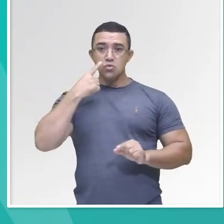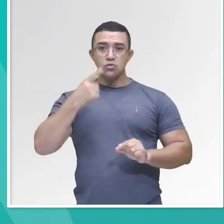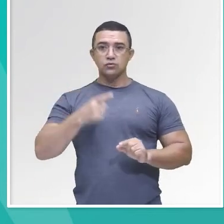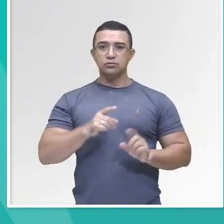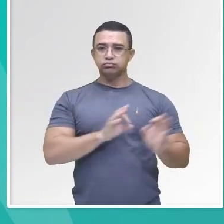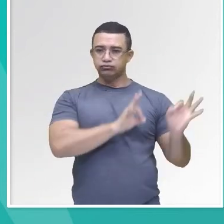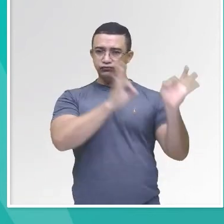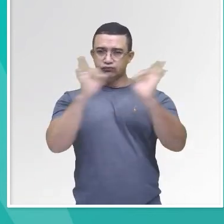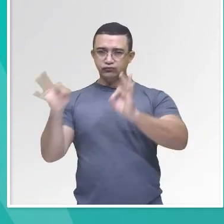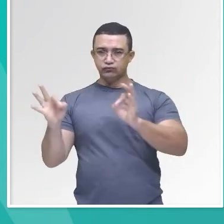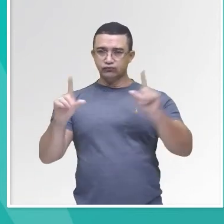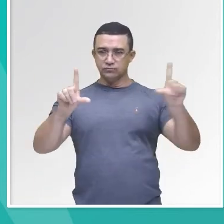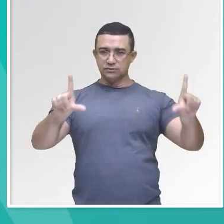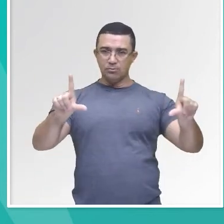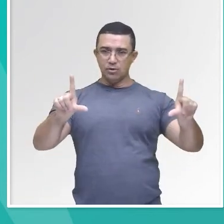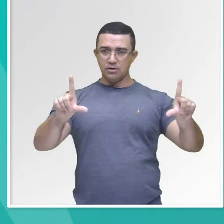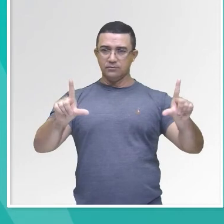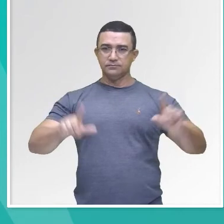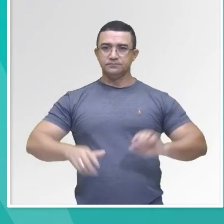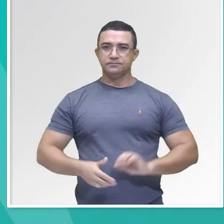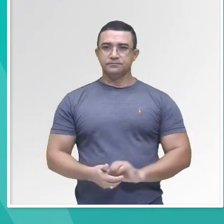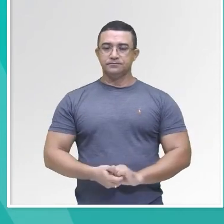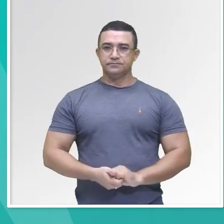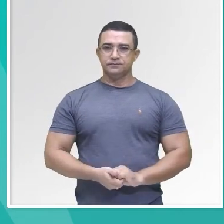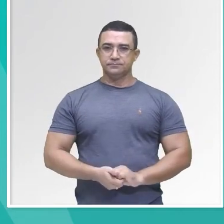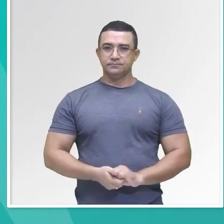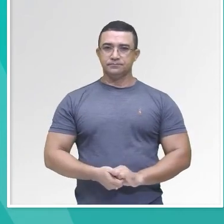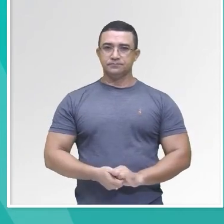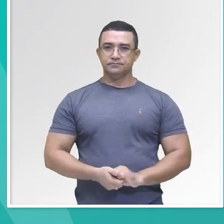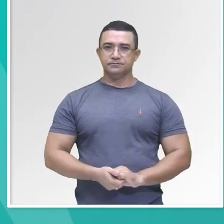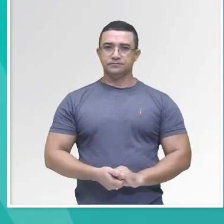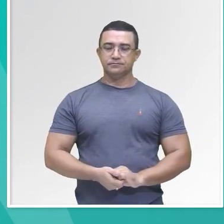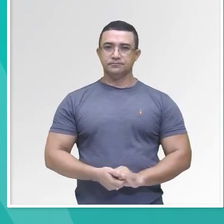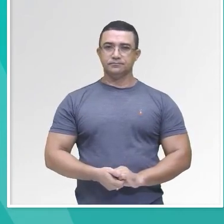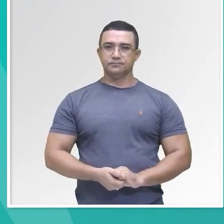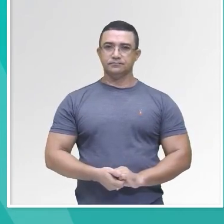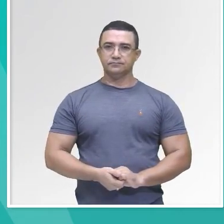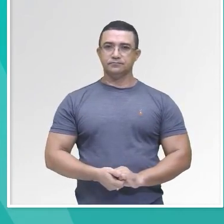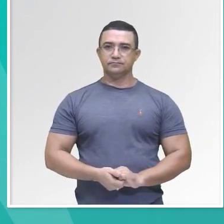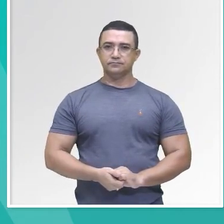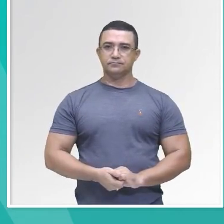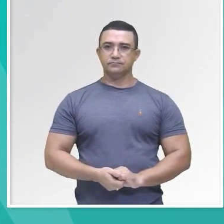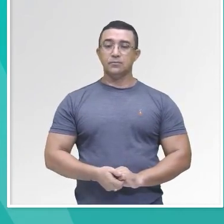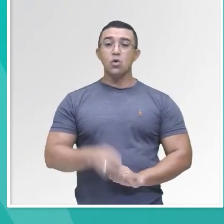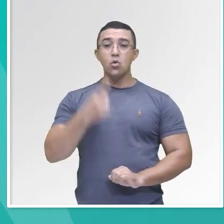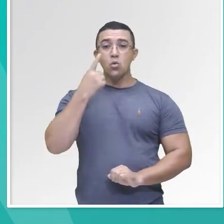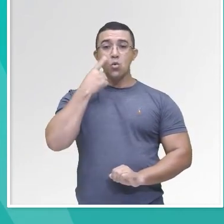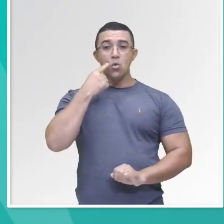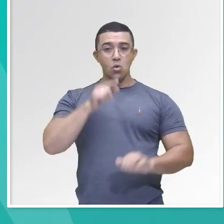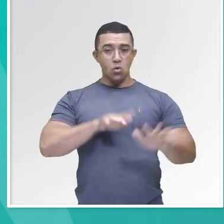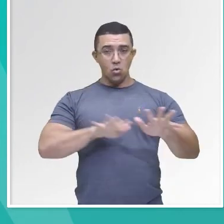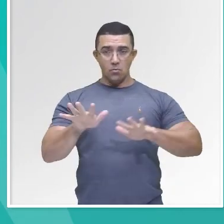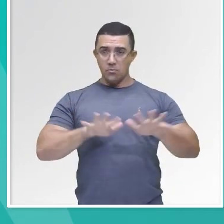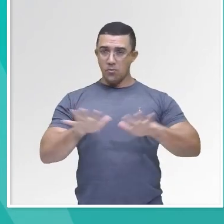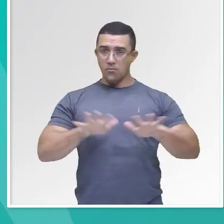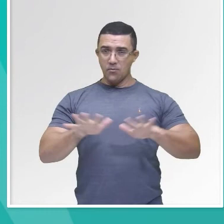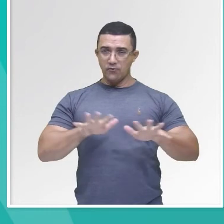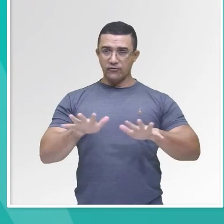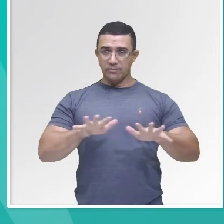nosso tabuleiro de novo, para que vocês possam observar o movimento